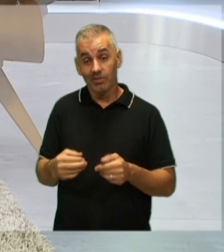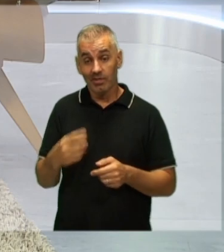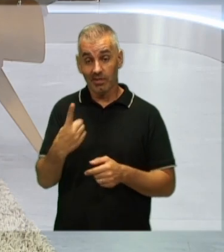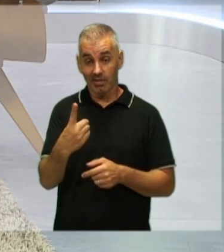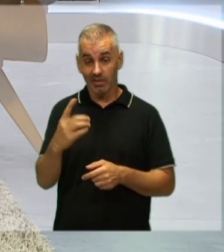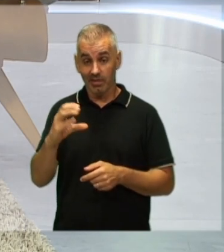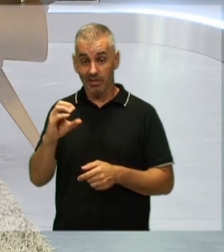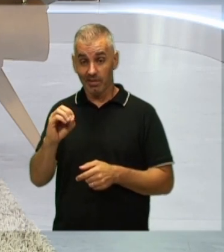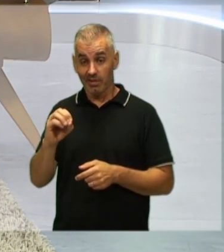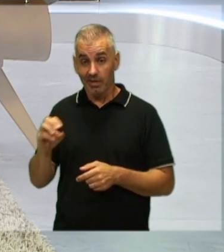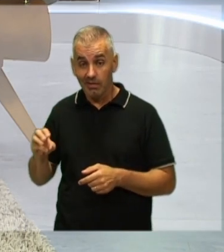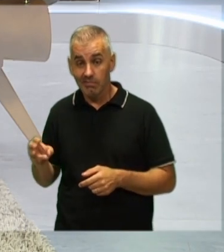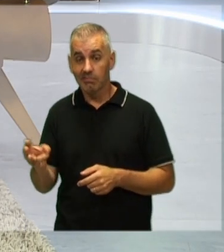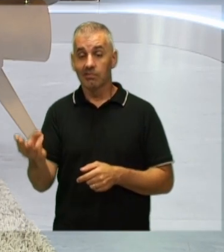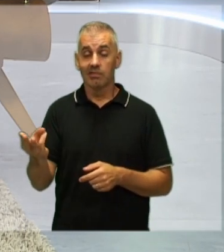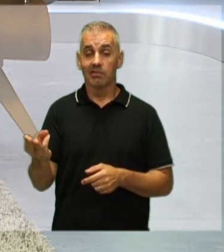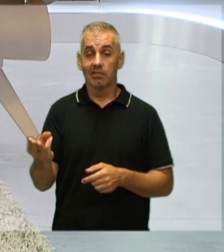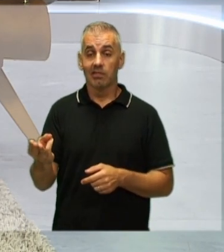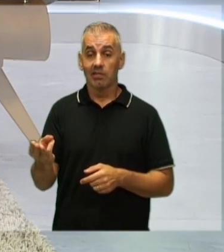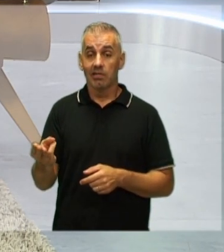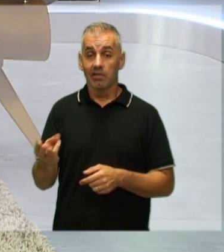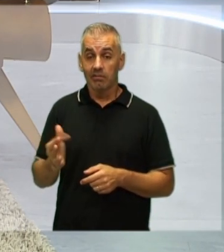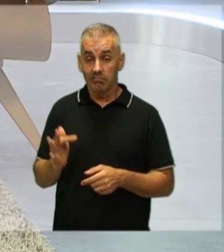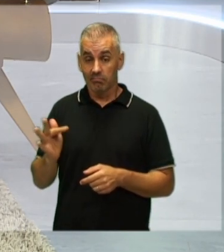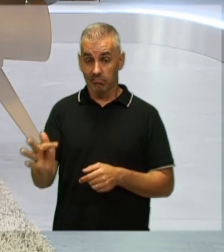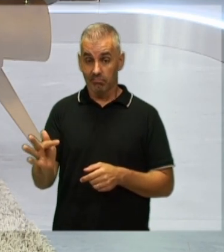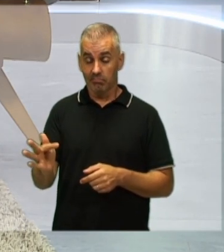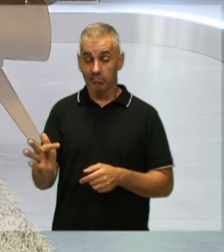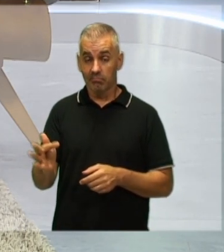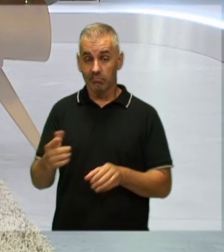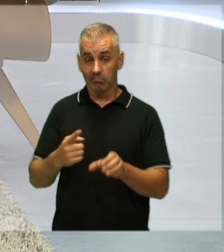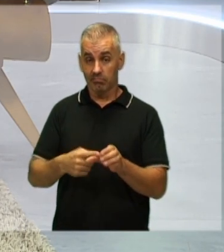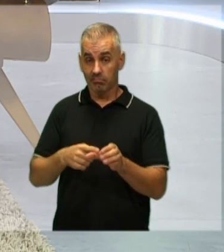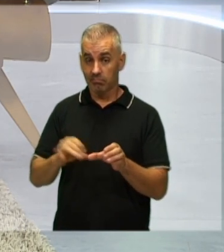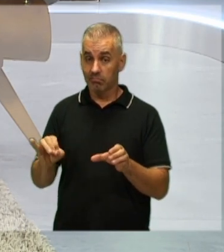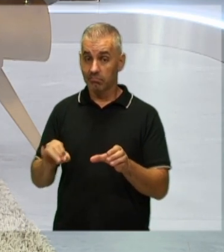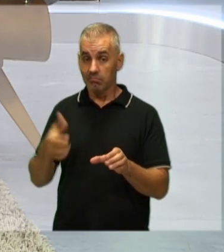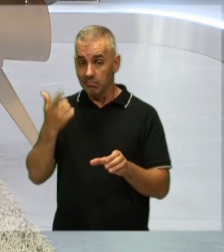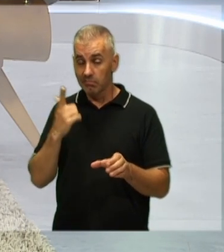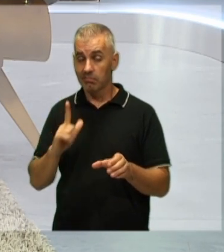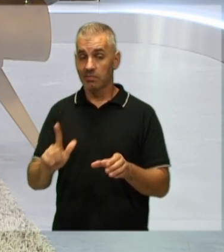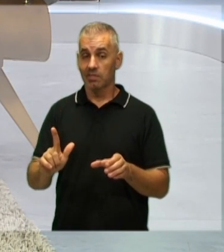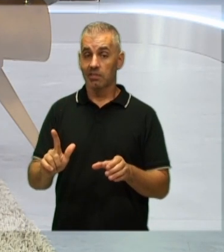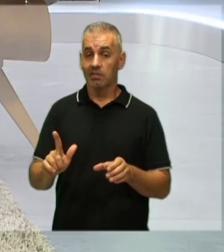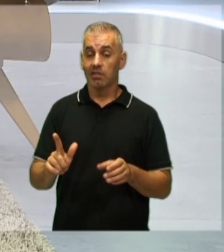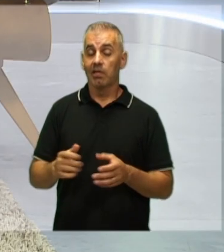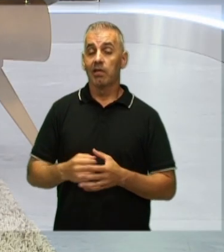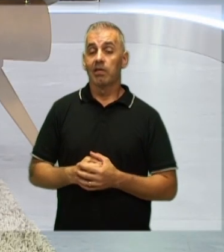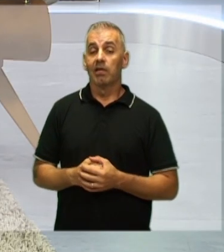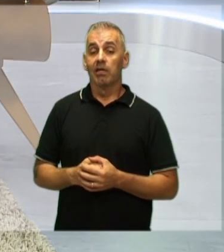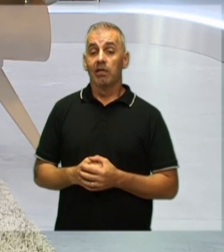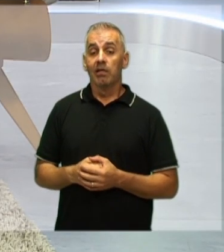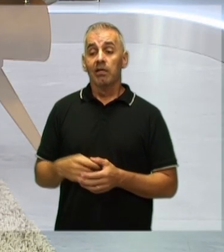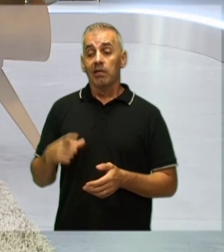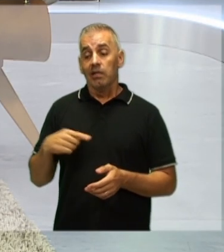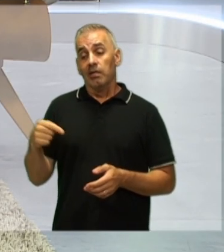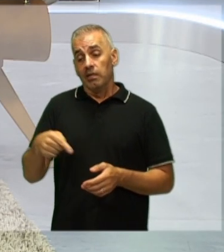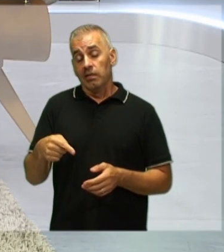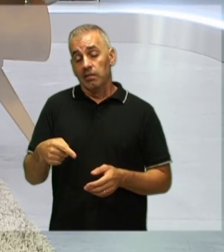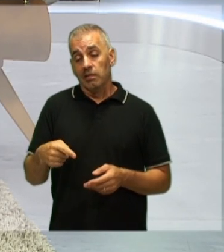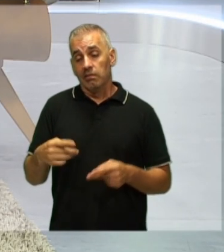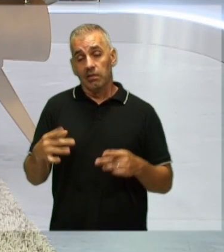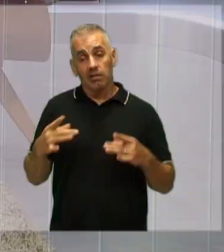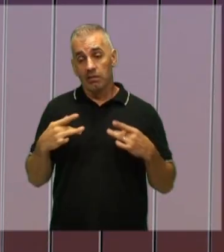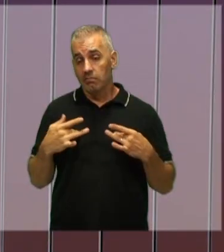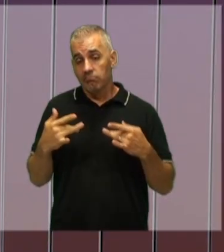milhões de verba federal para Itajaí. Vamos ver se a gente consegue, porque a gente está aqui para servir a